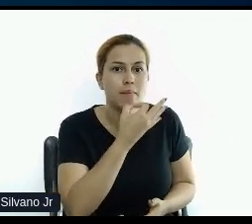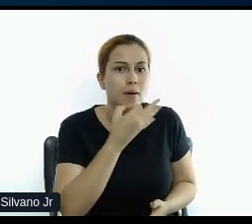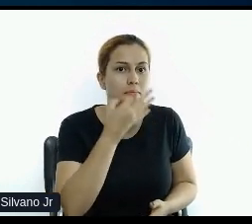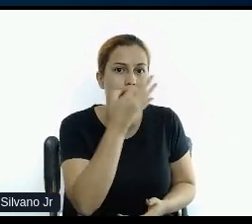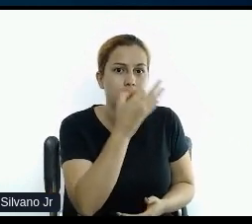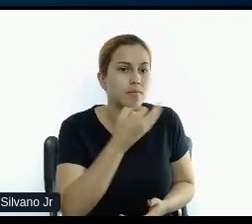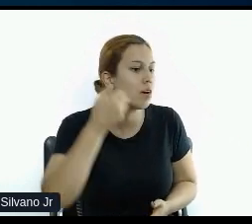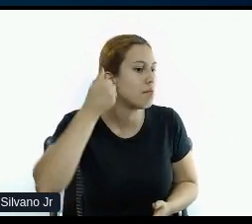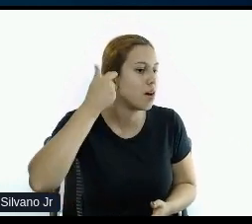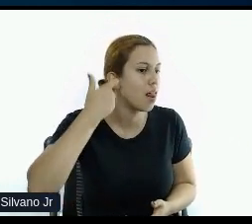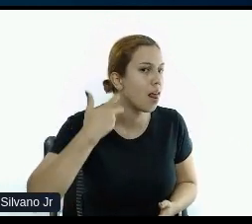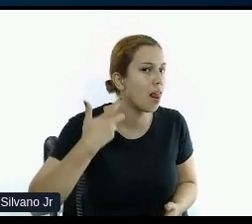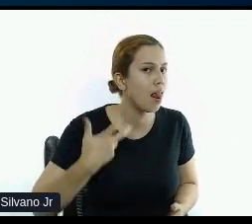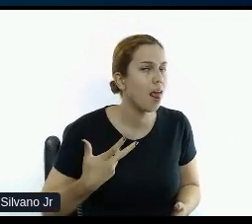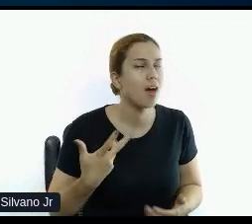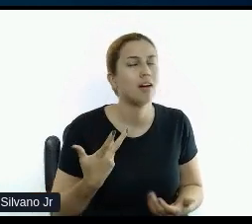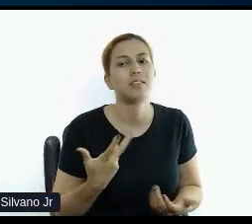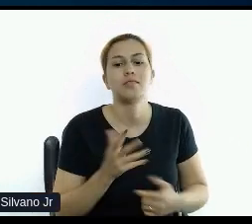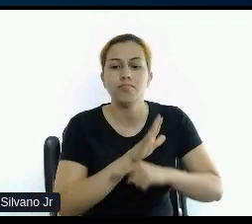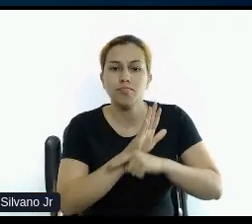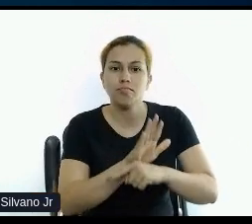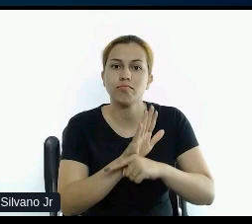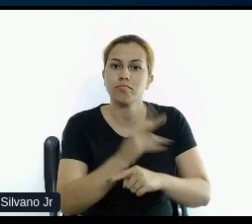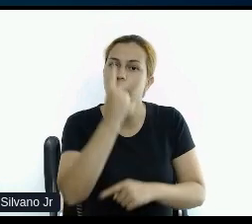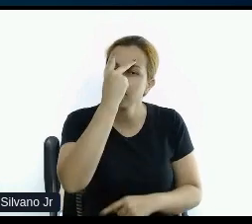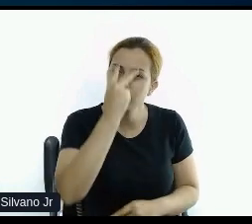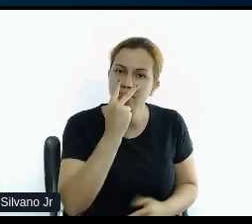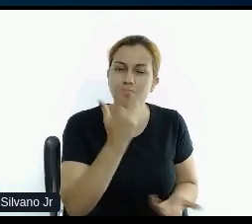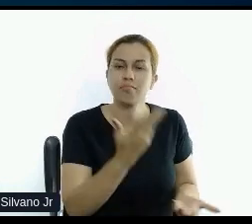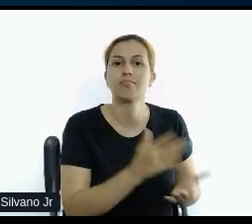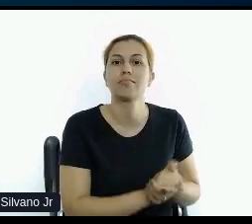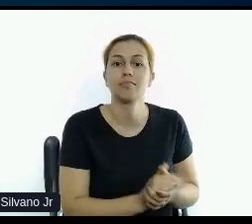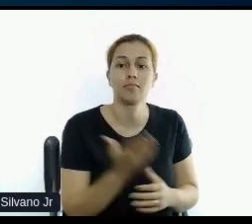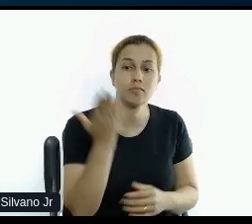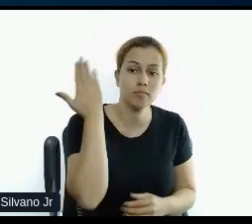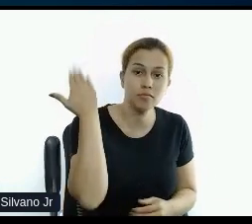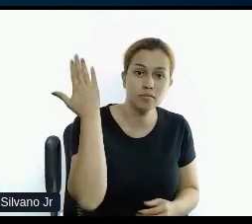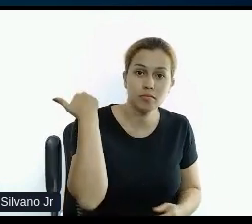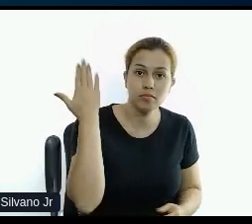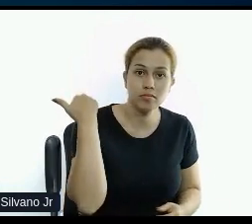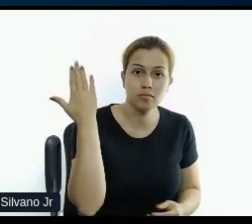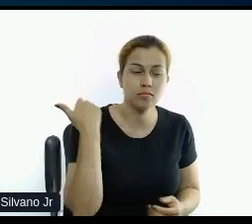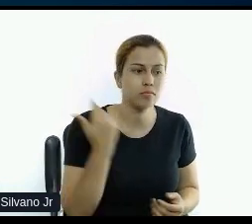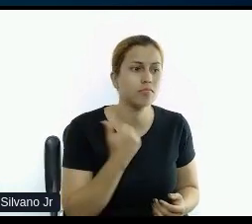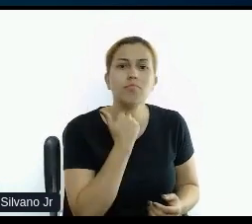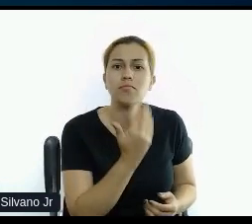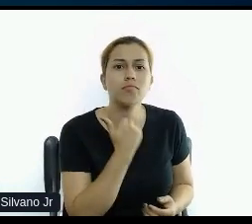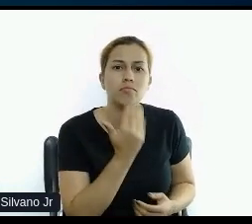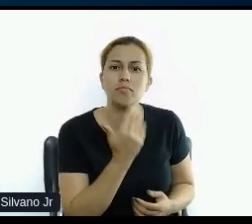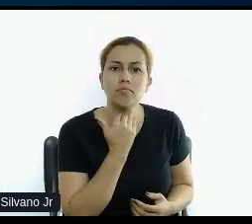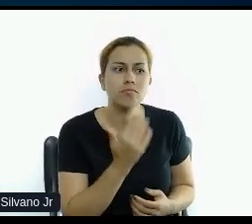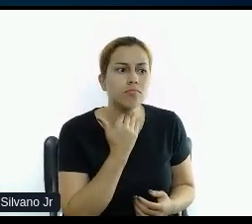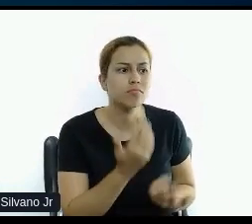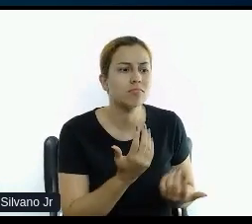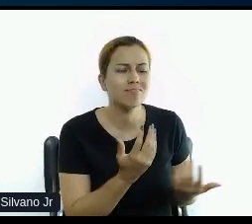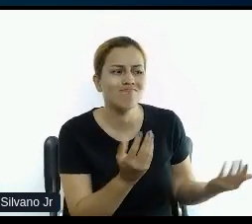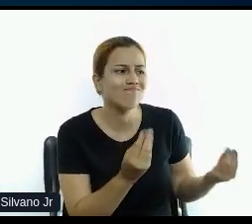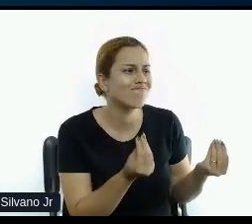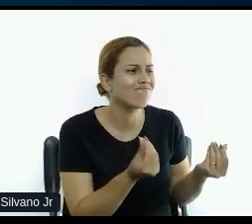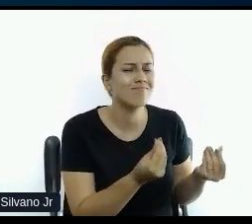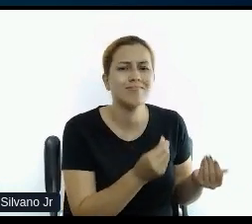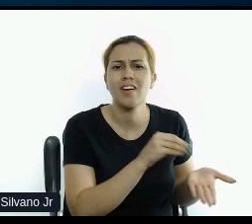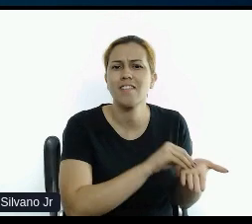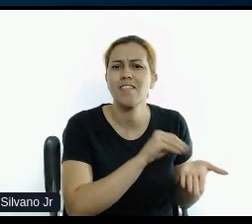atividades que até pouco tempo atrás a computação em seu estado da arte conseguia fazer, mas conseguia fazer com